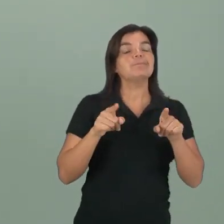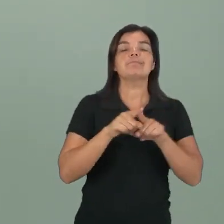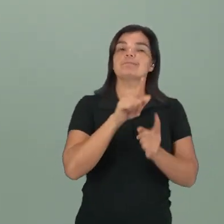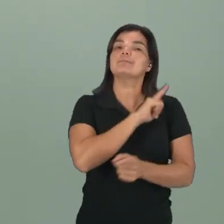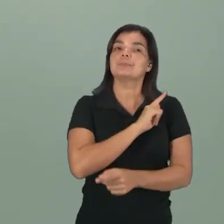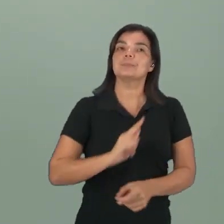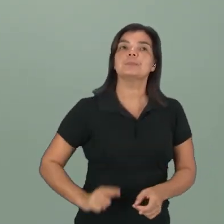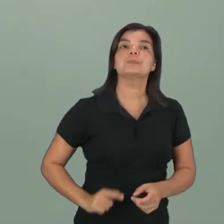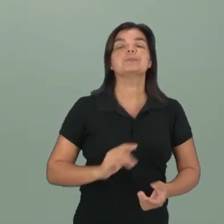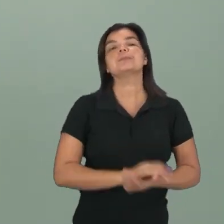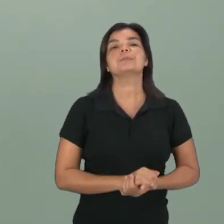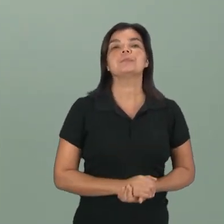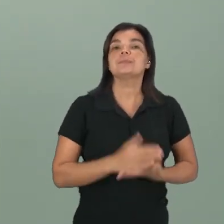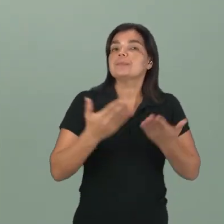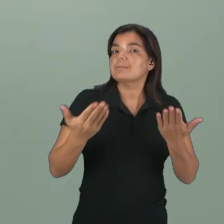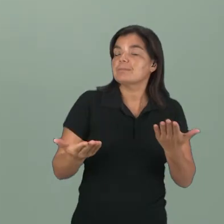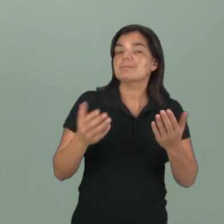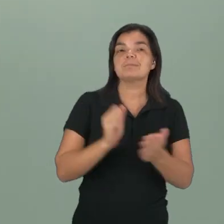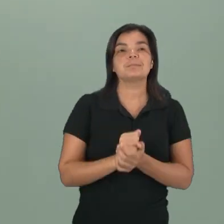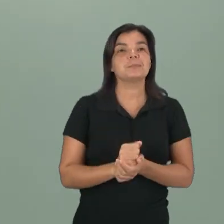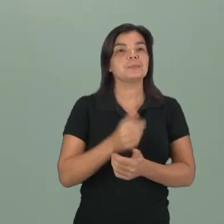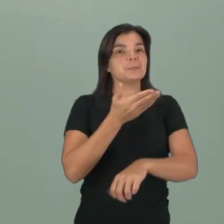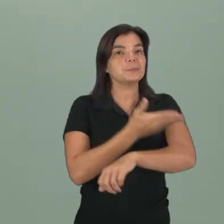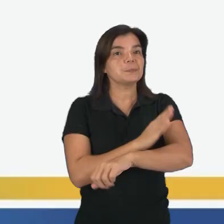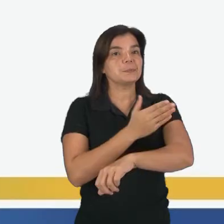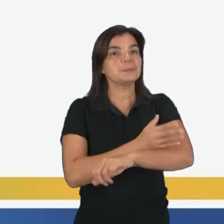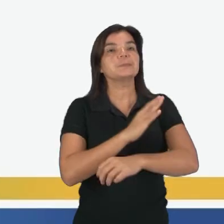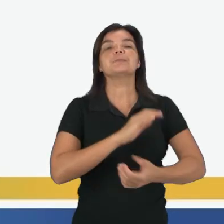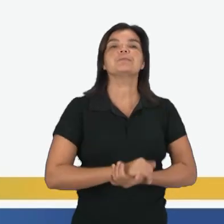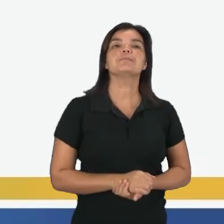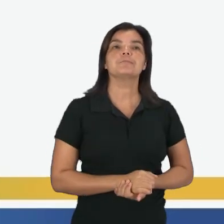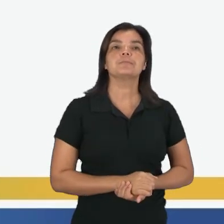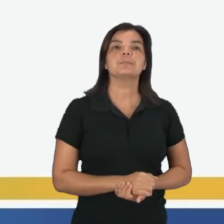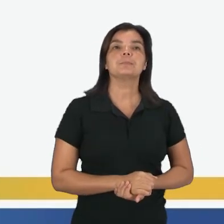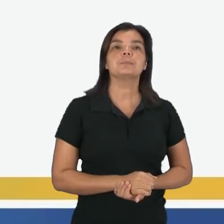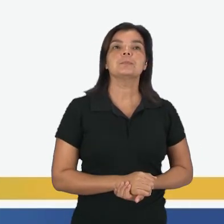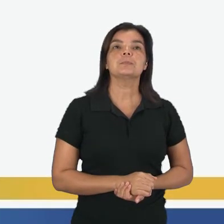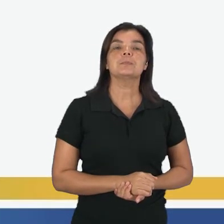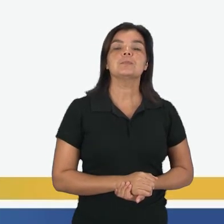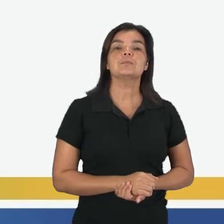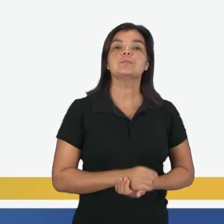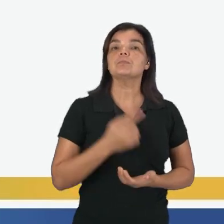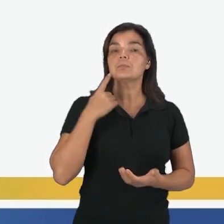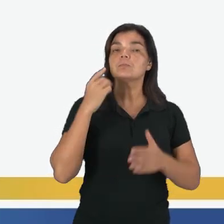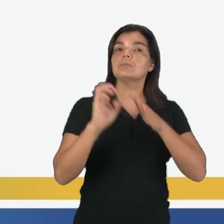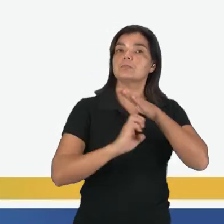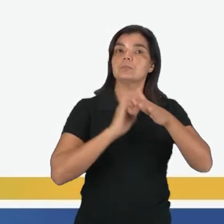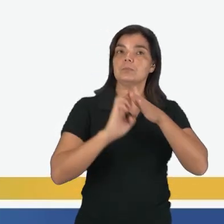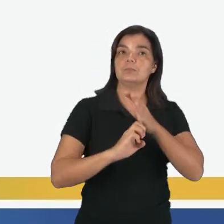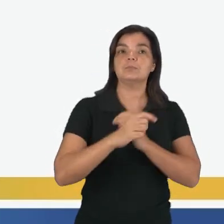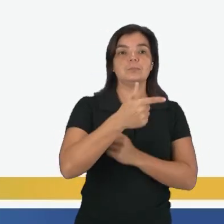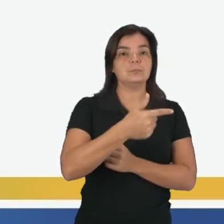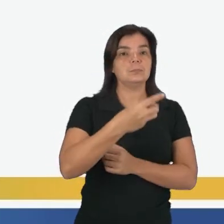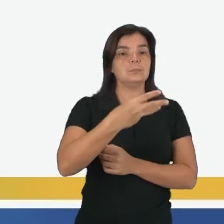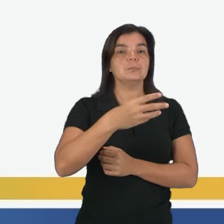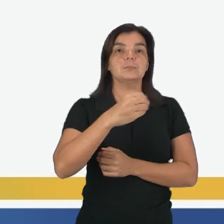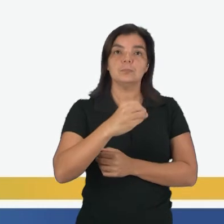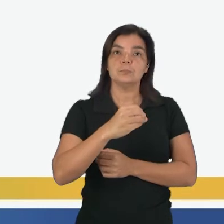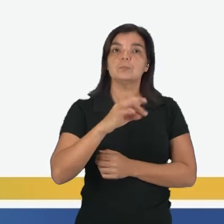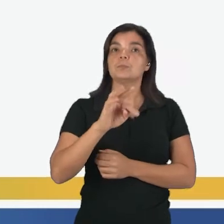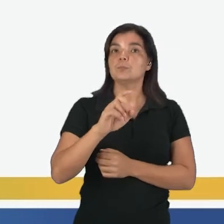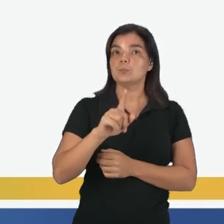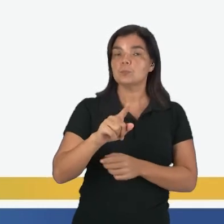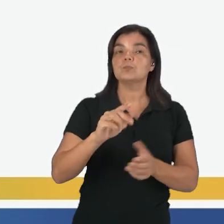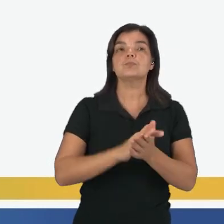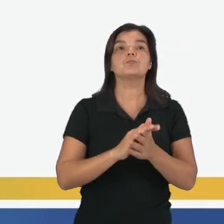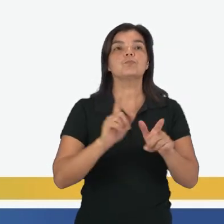governo, claro. E aí vamos entrar então no nosso exercitando. Olha só, empresa vai fornecer 230